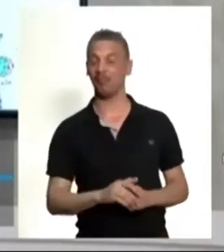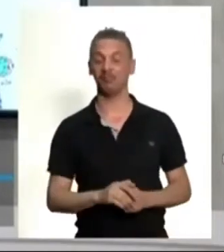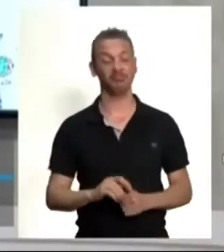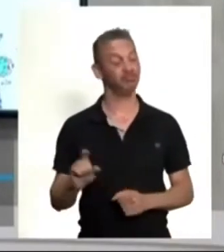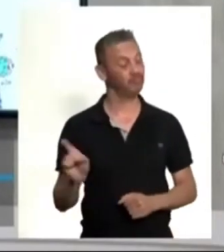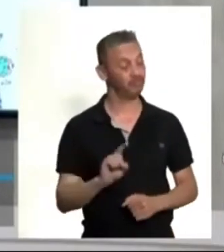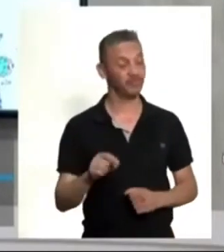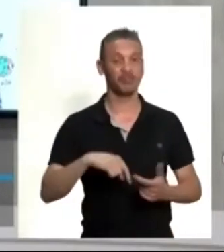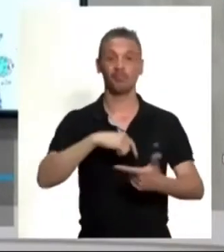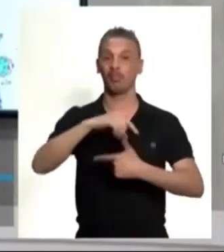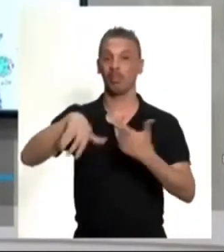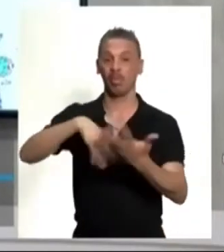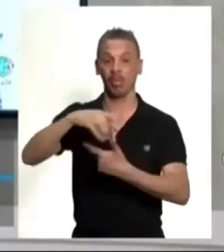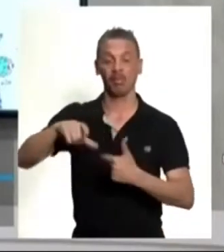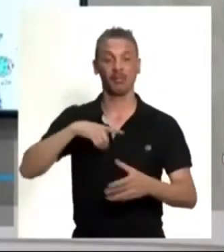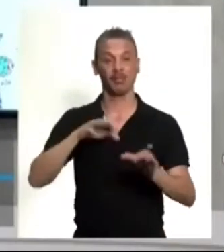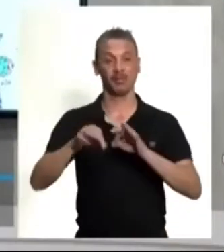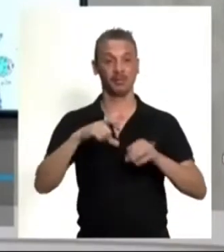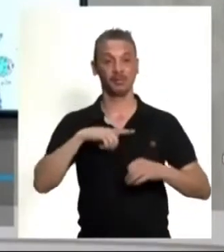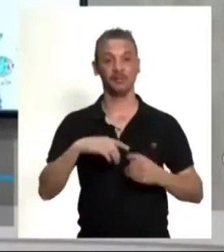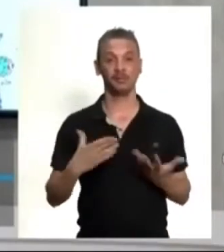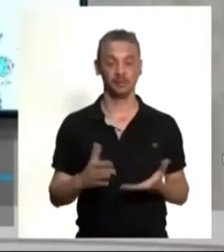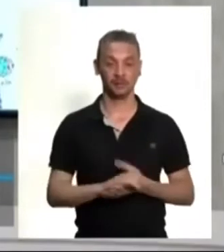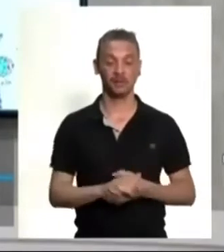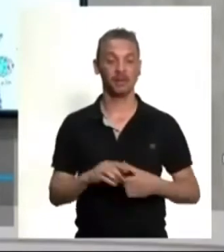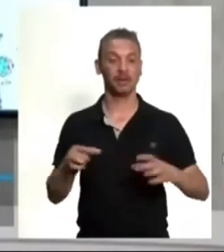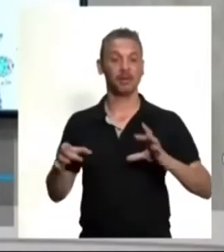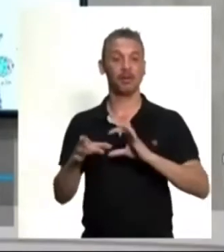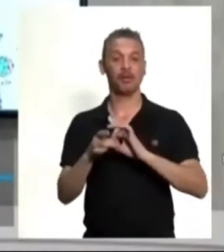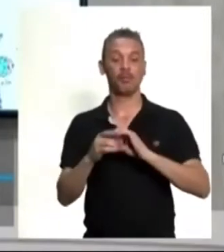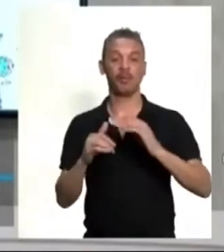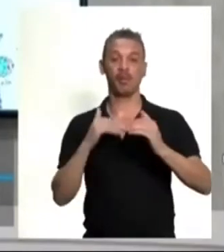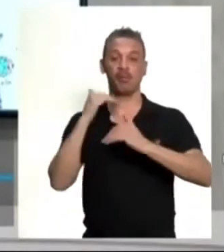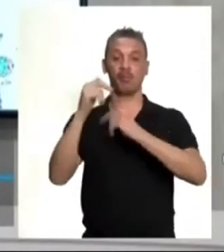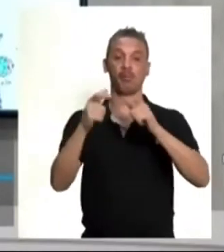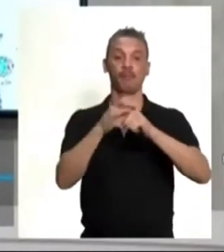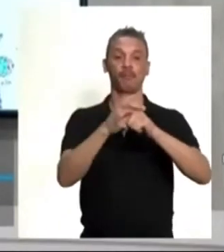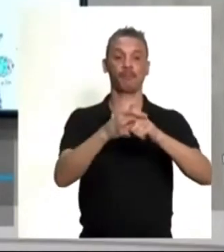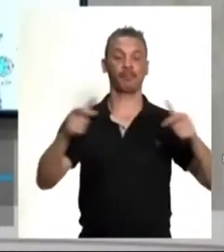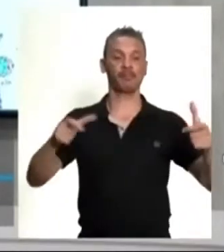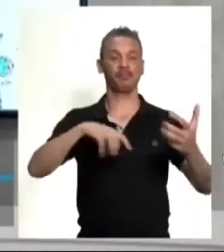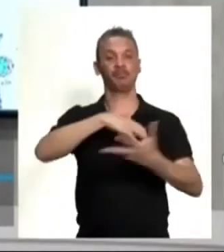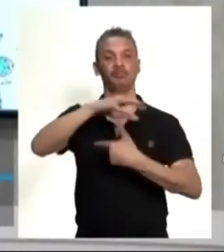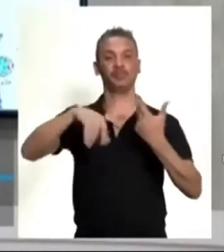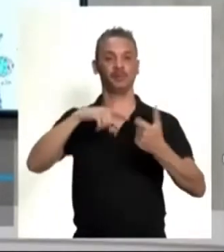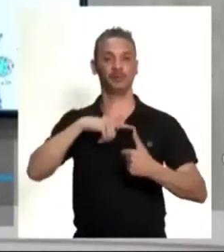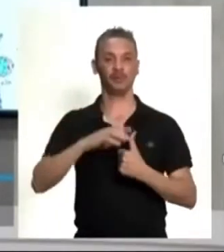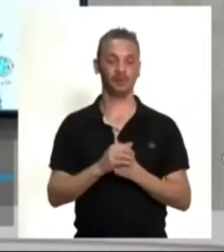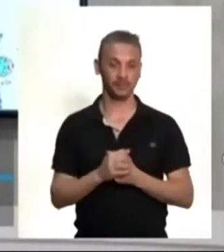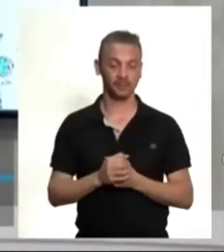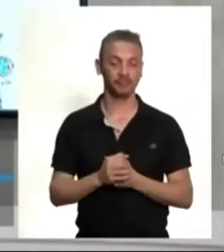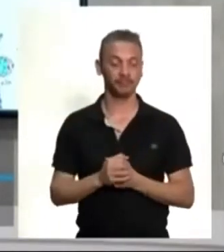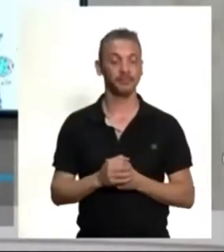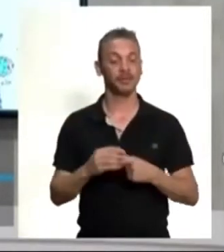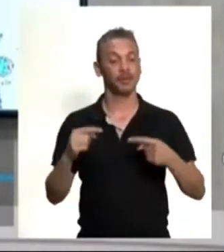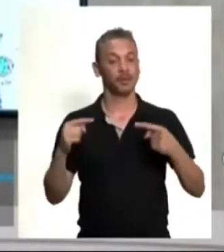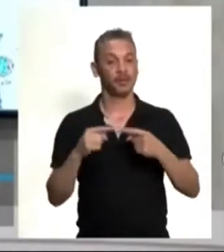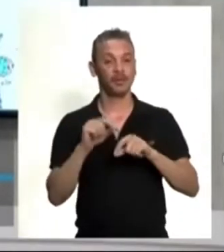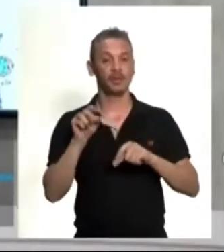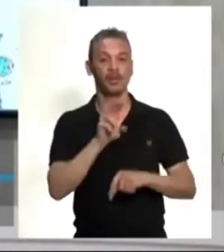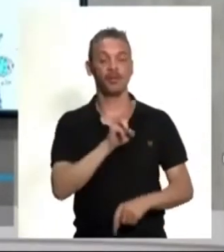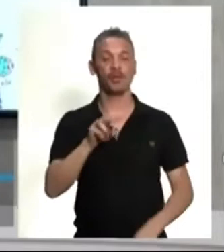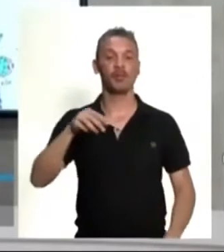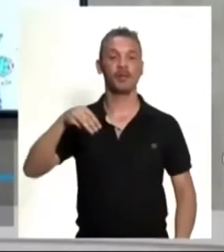espontâneo. Isso está associado a esse crescimento desordenado, que conceitualmente a gente chama